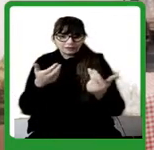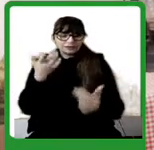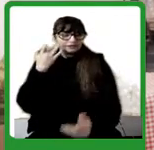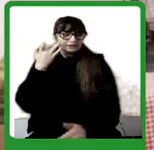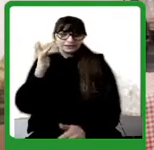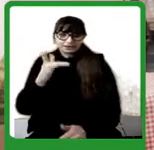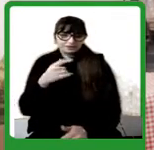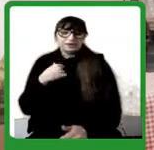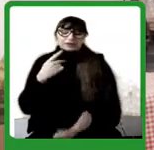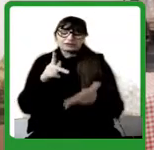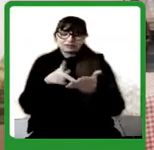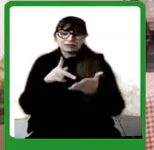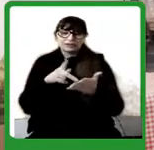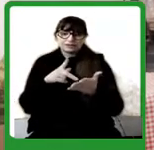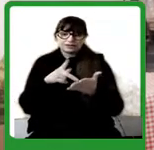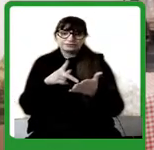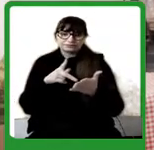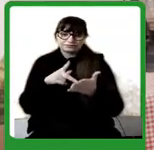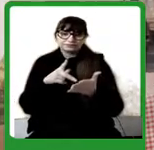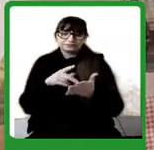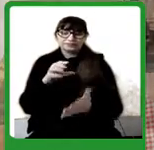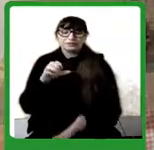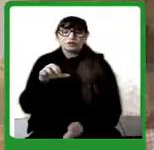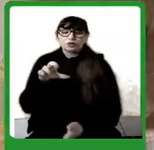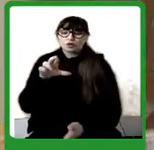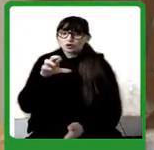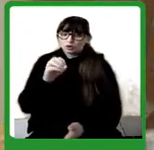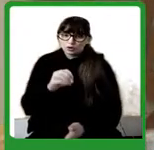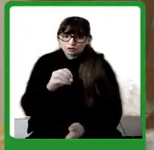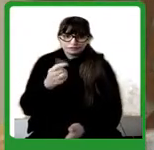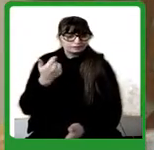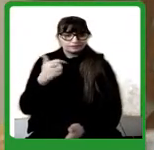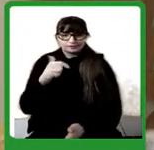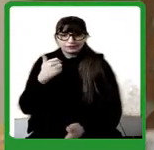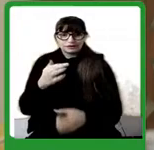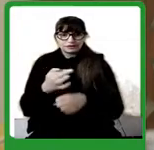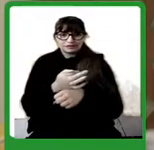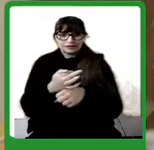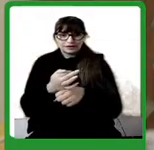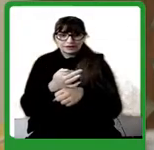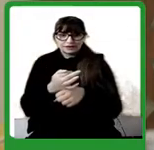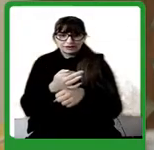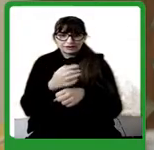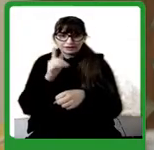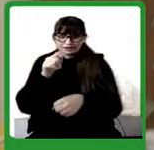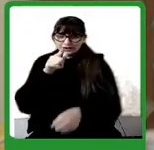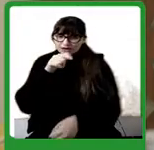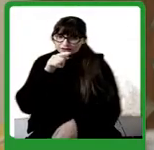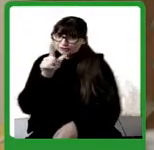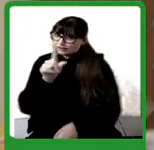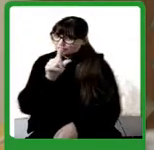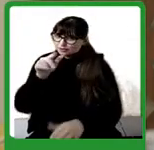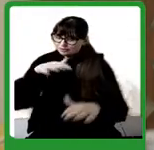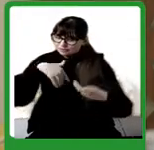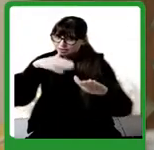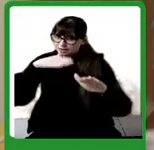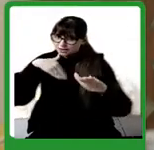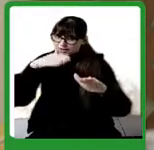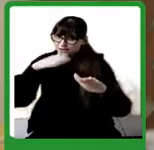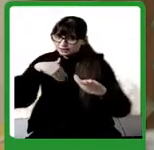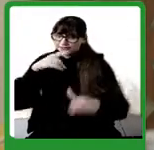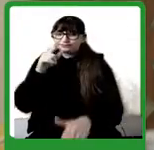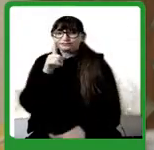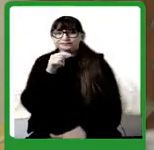verdade, ele não, quando vai para as águas, porque Colono não vai para as praias, Colono vai para as águas, né? O que que ele